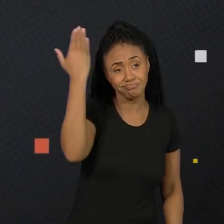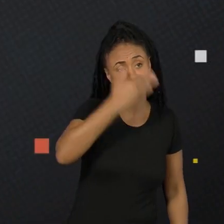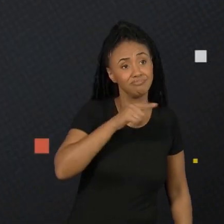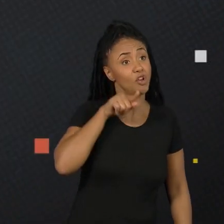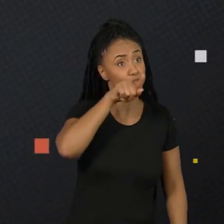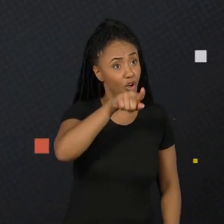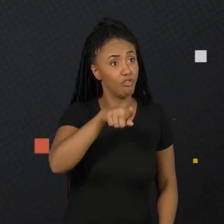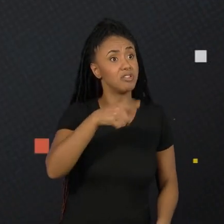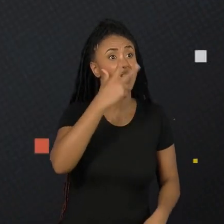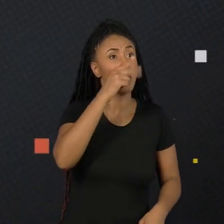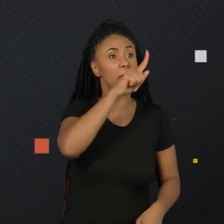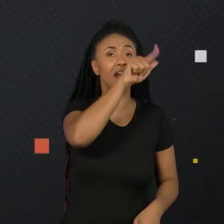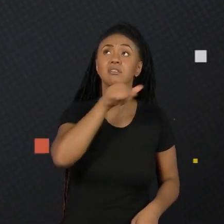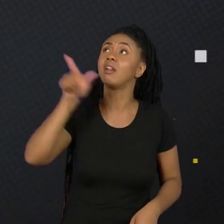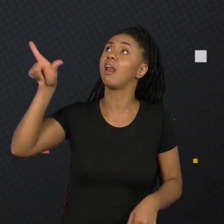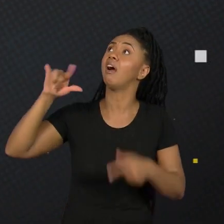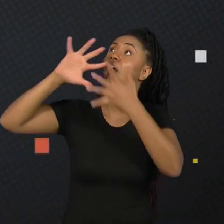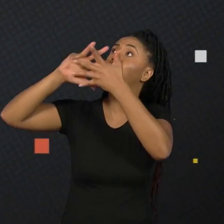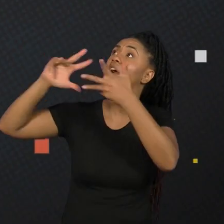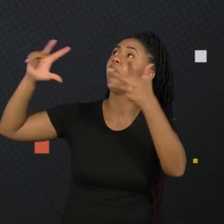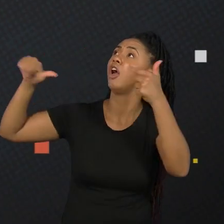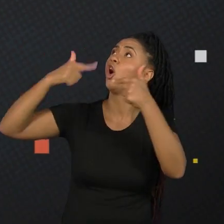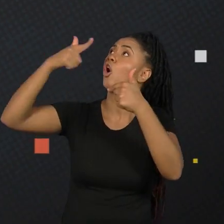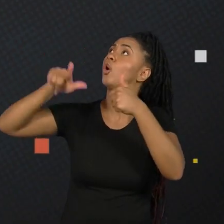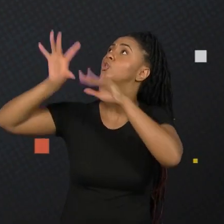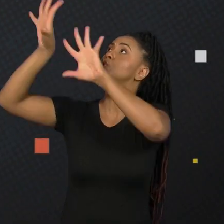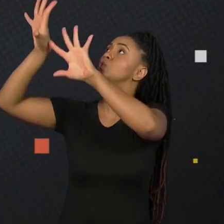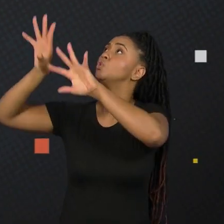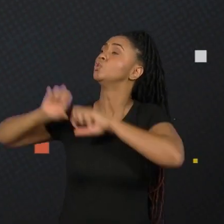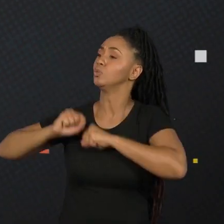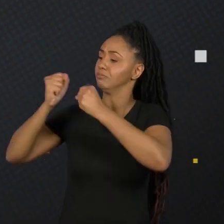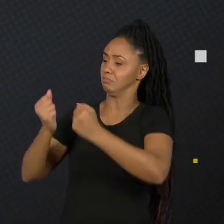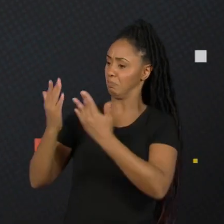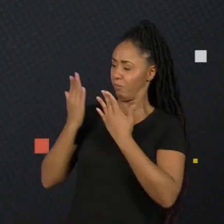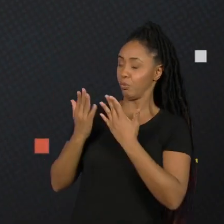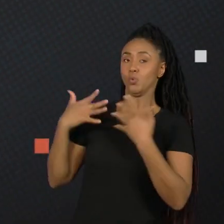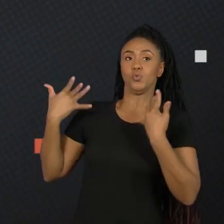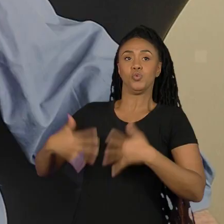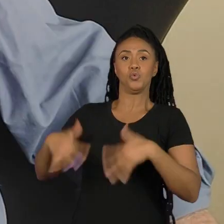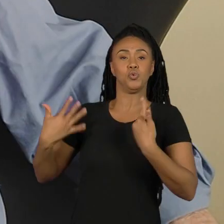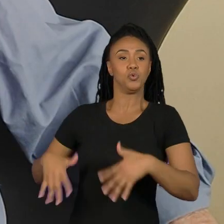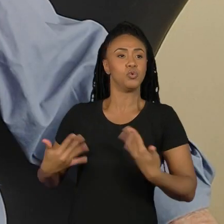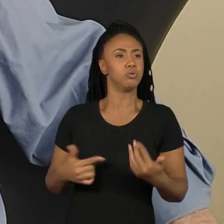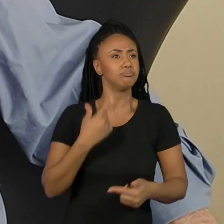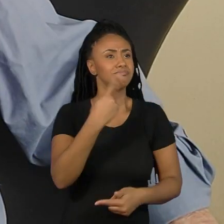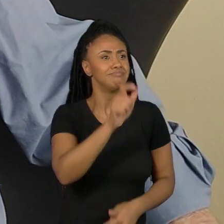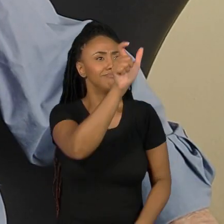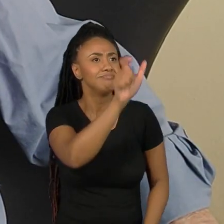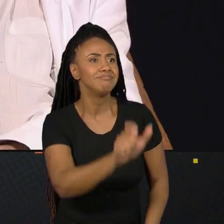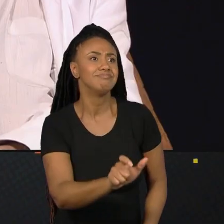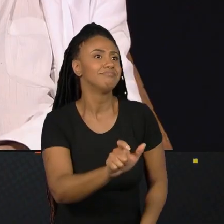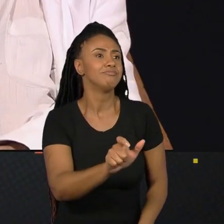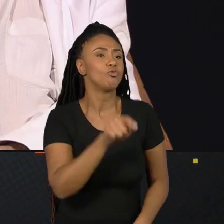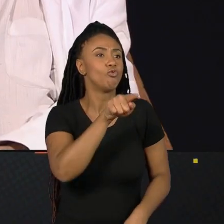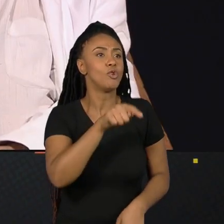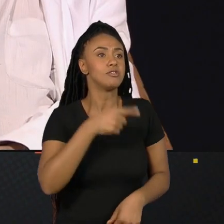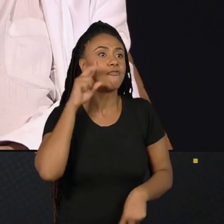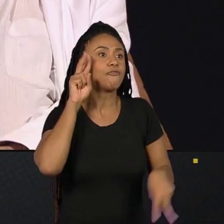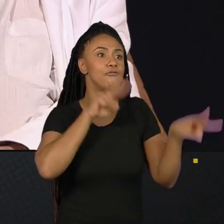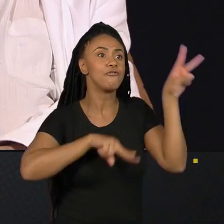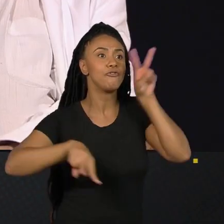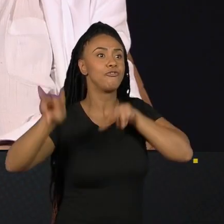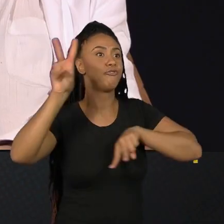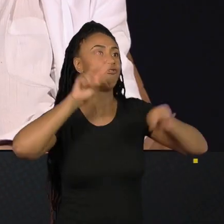sua capacidade de justificar esse trabalho, essa personalidade visual que você